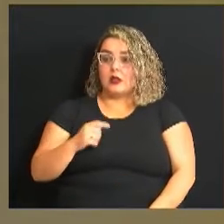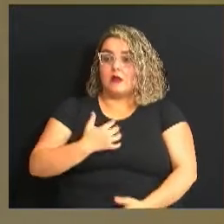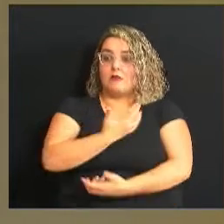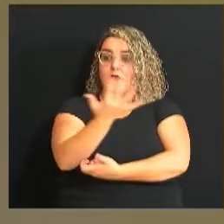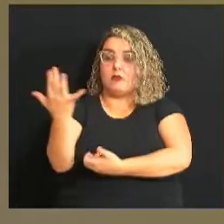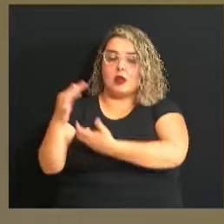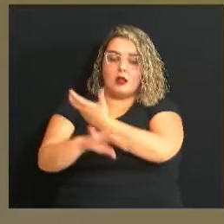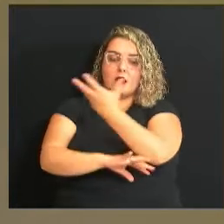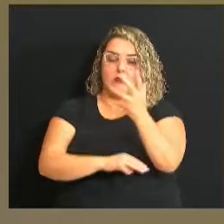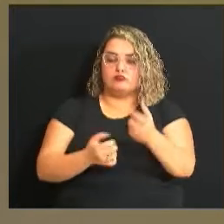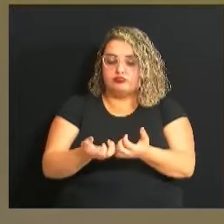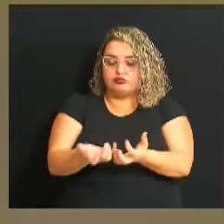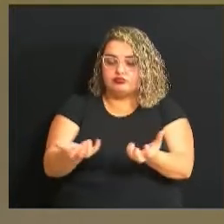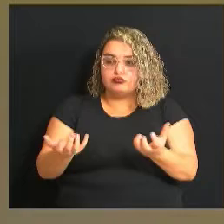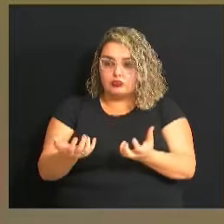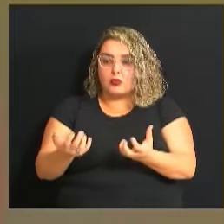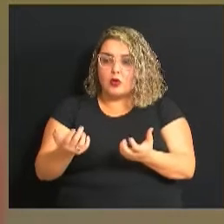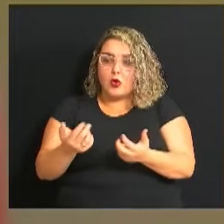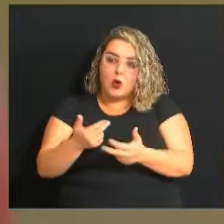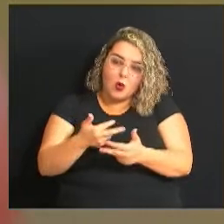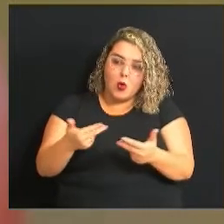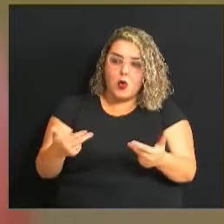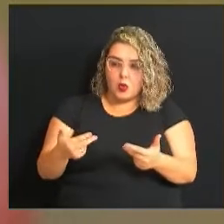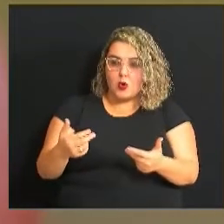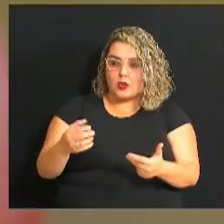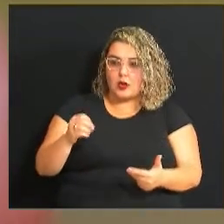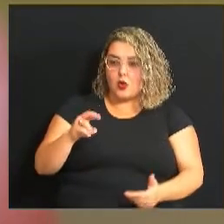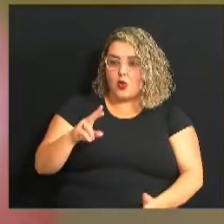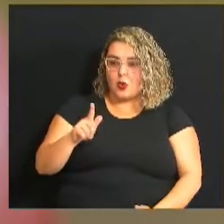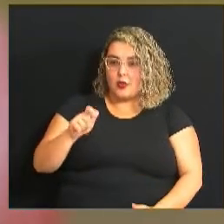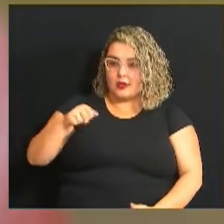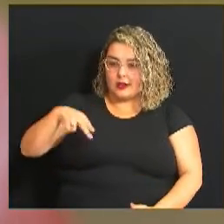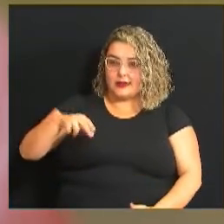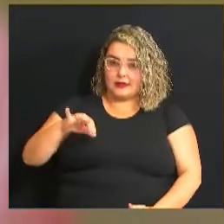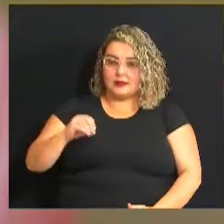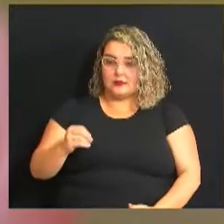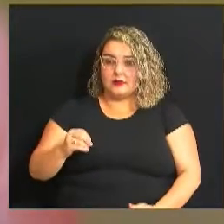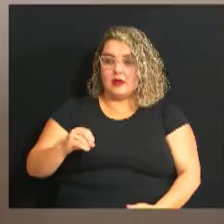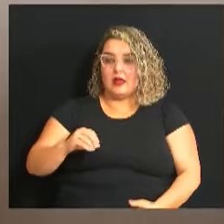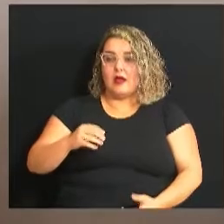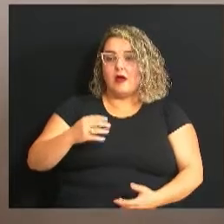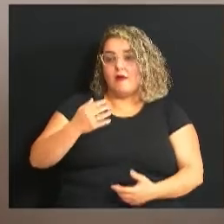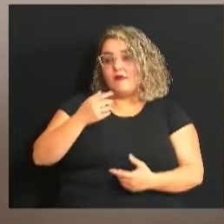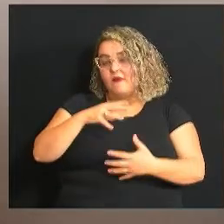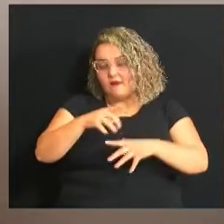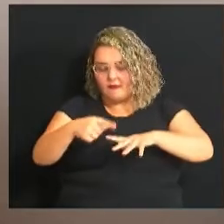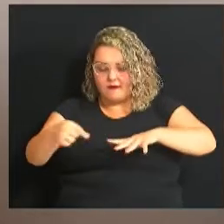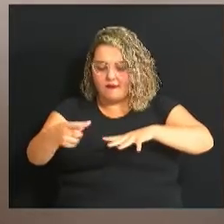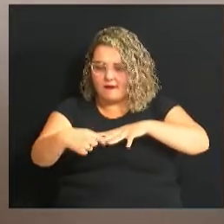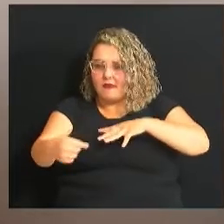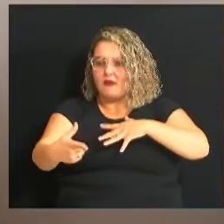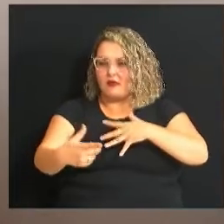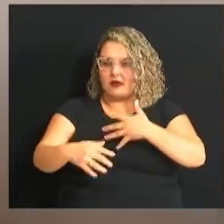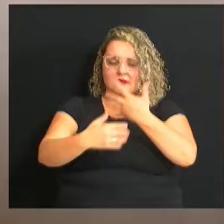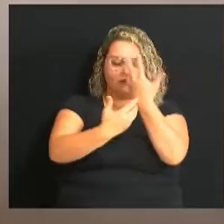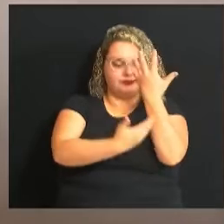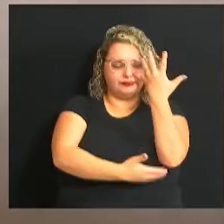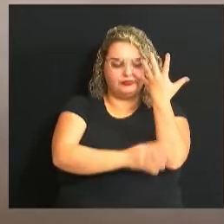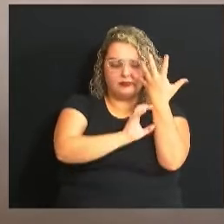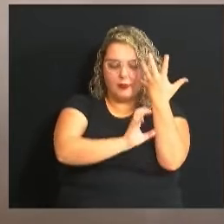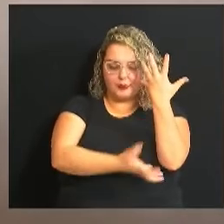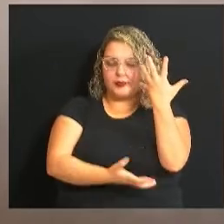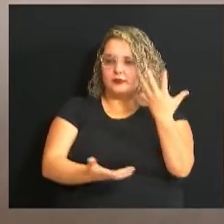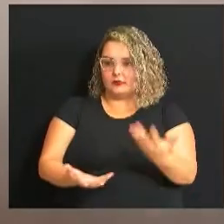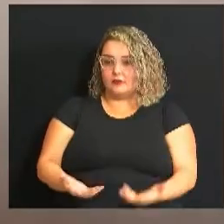material orgânico acumulado, como resto de folhas e cascas de árvore. 20% dos animais contaminados